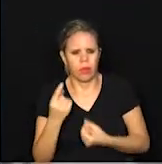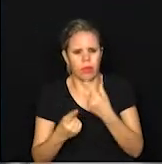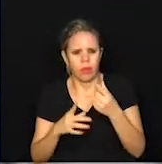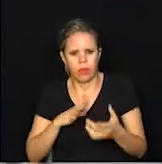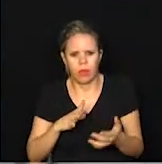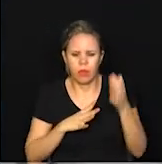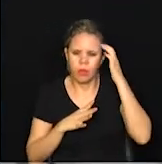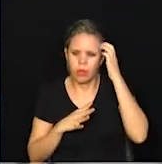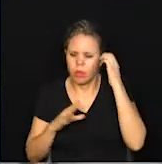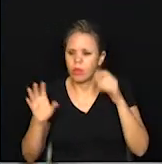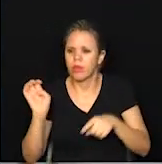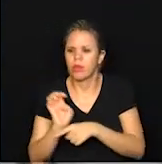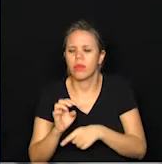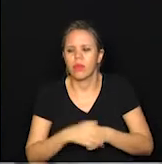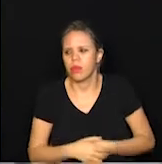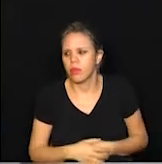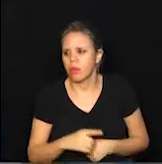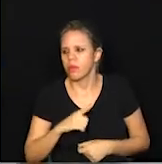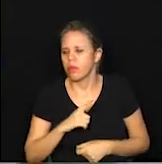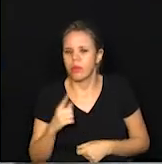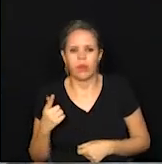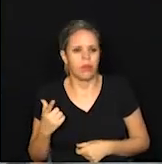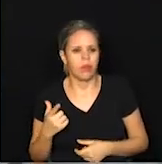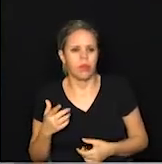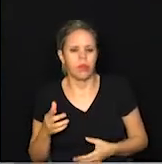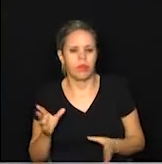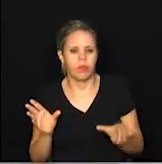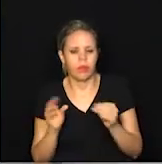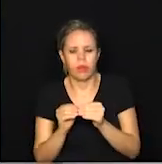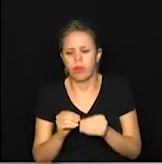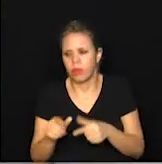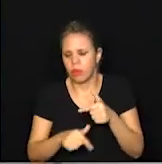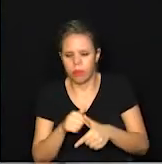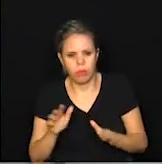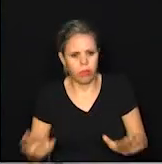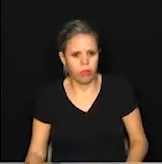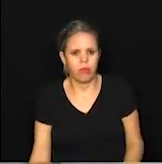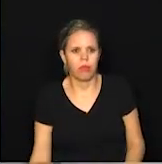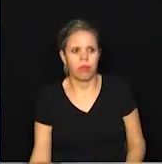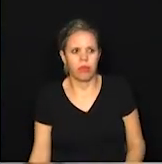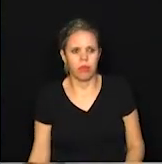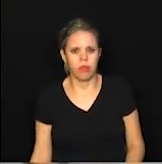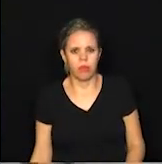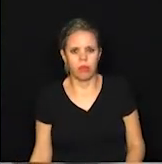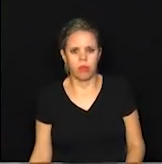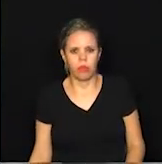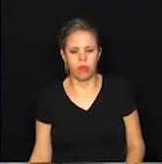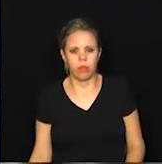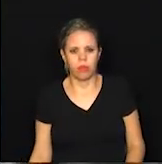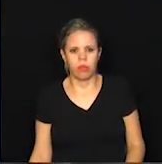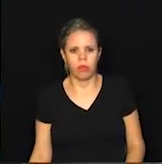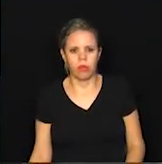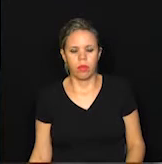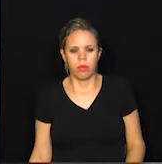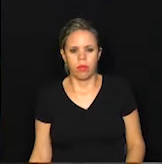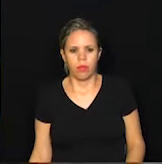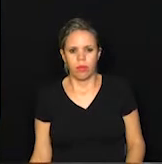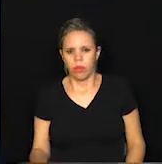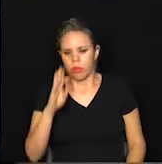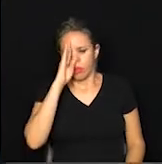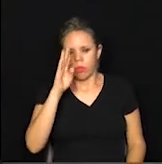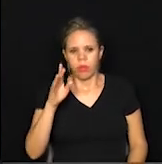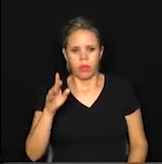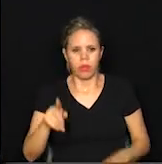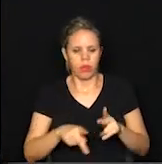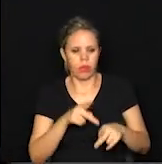alguns estados teve ceifado todas as suas atividades. E com isso, os principais